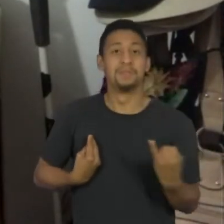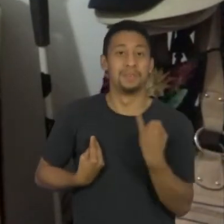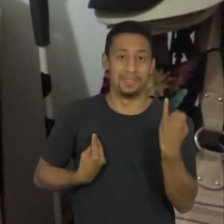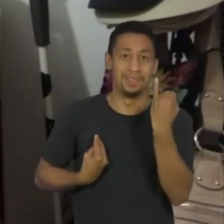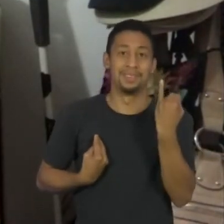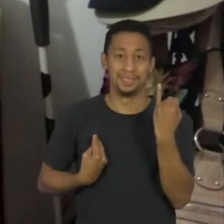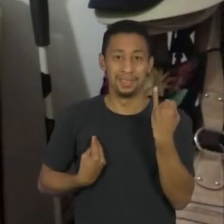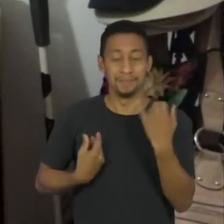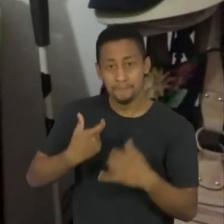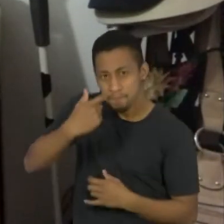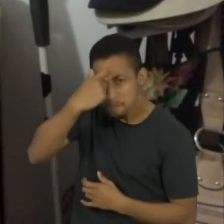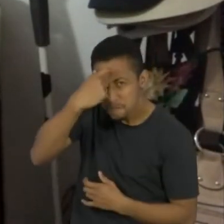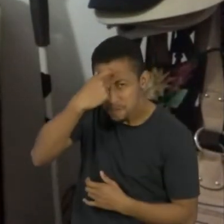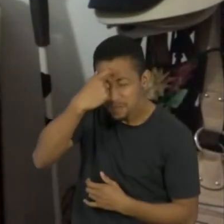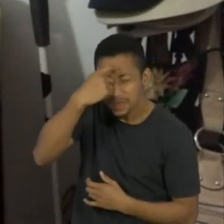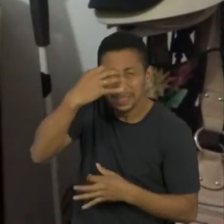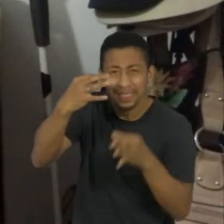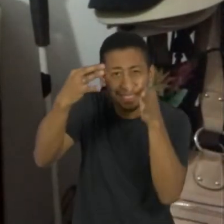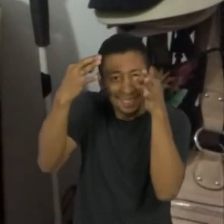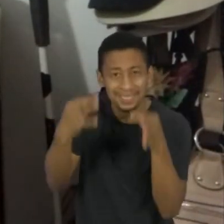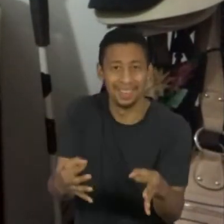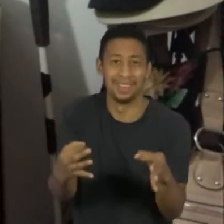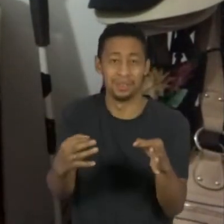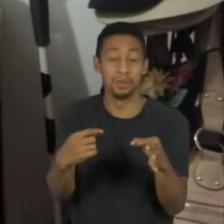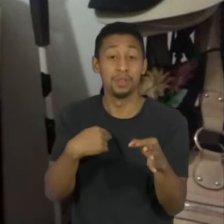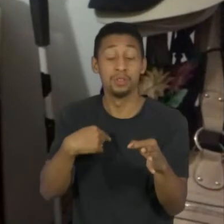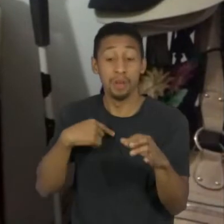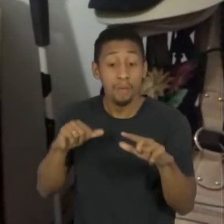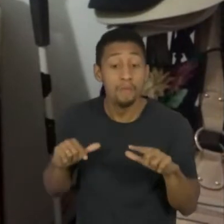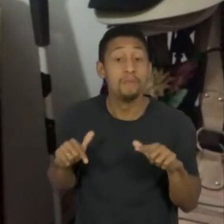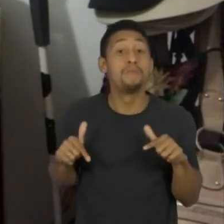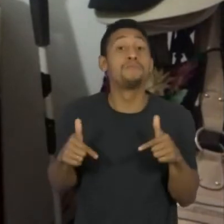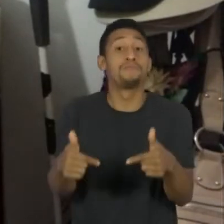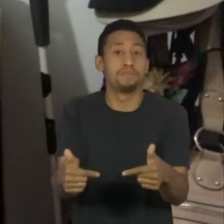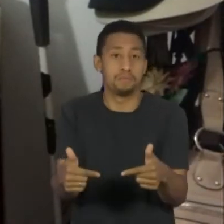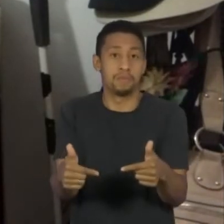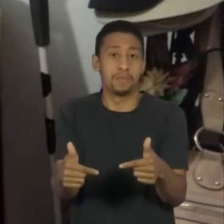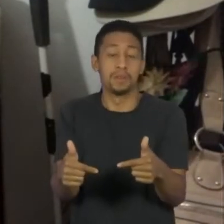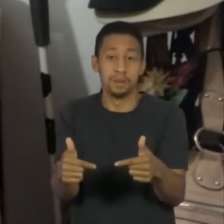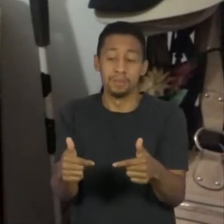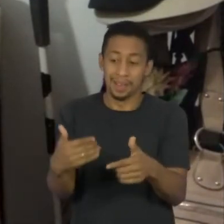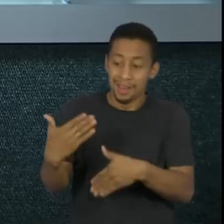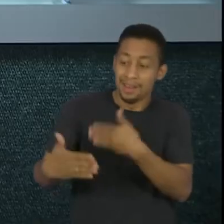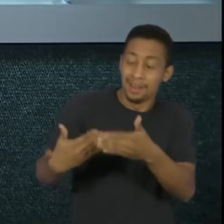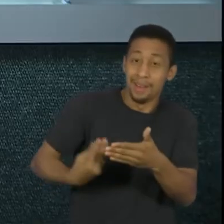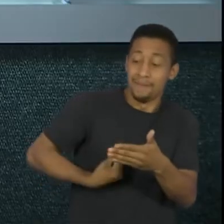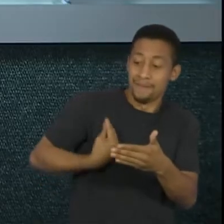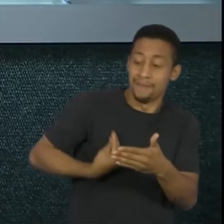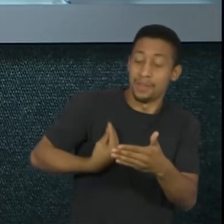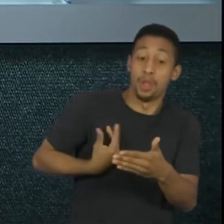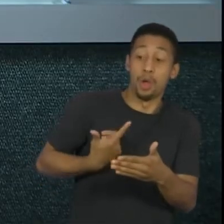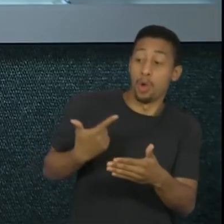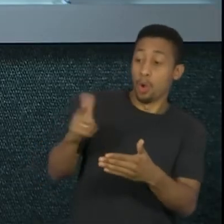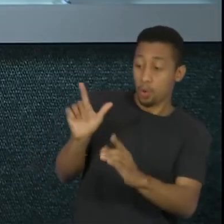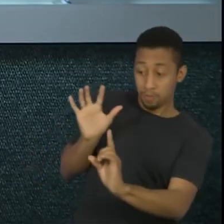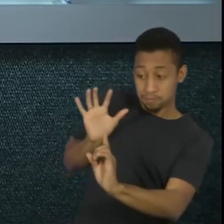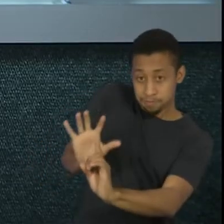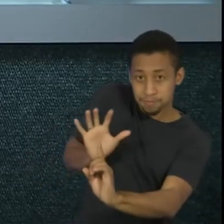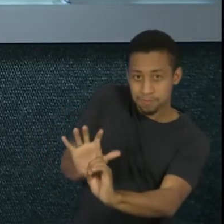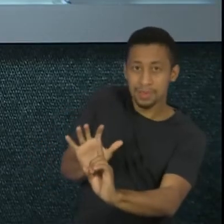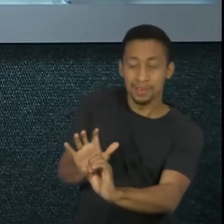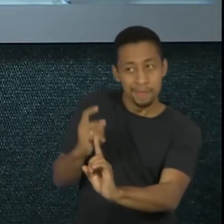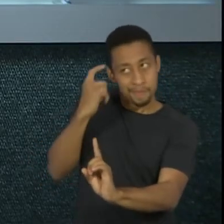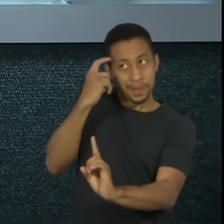mais consciência das atitudes que a gente toma e que podem provocar, ter consequências na vida do outro. E eu acho que a gente vai